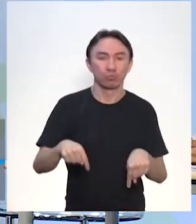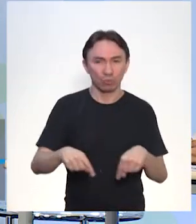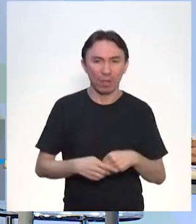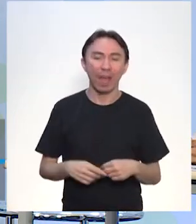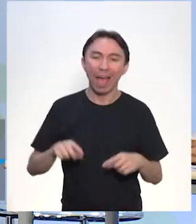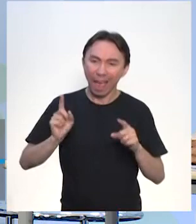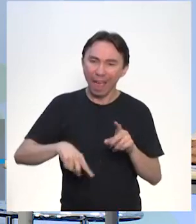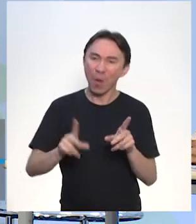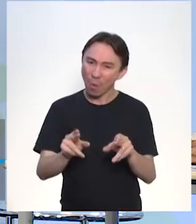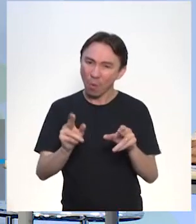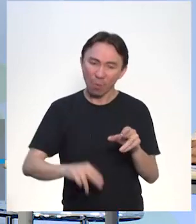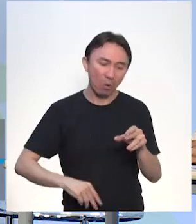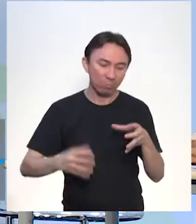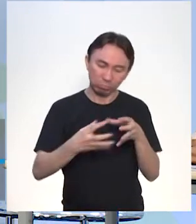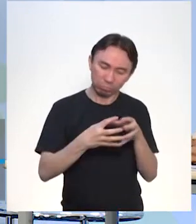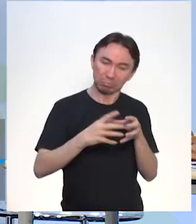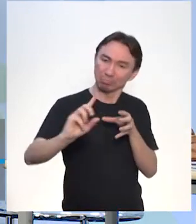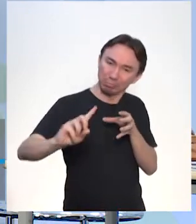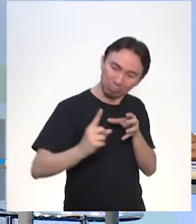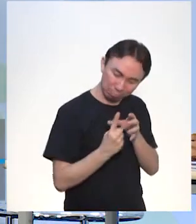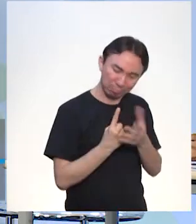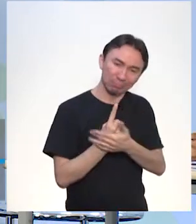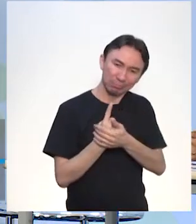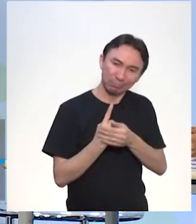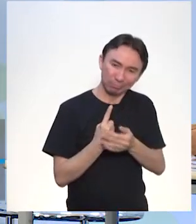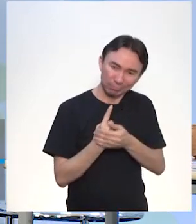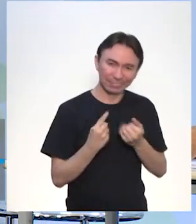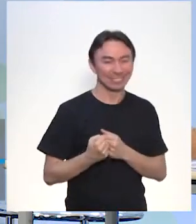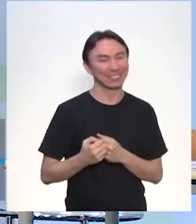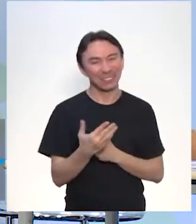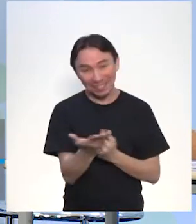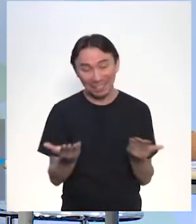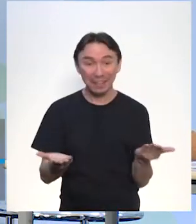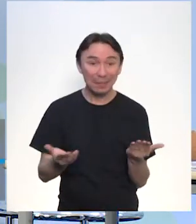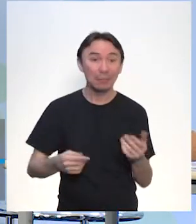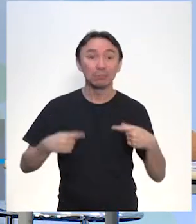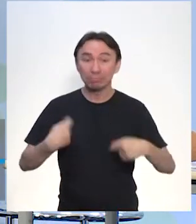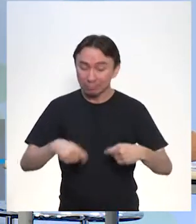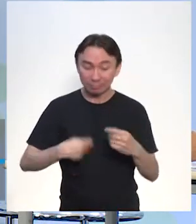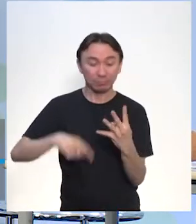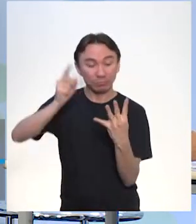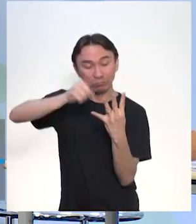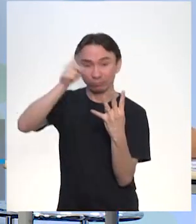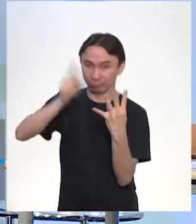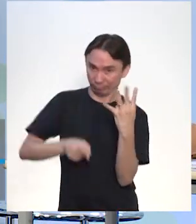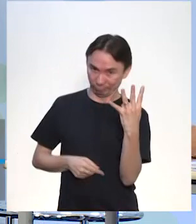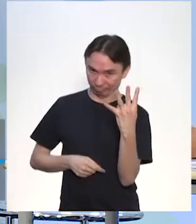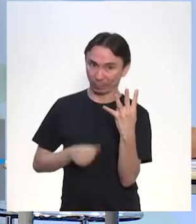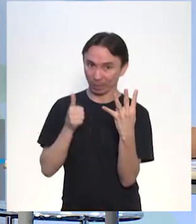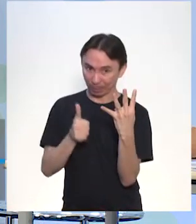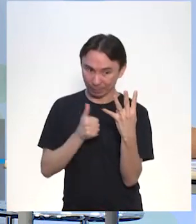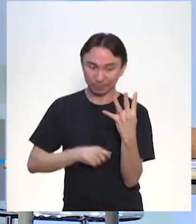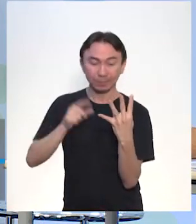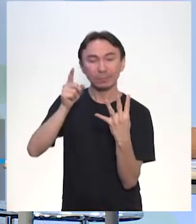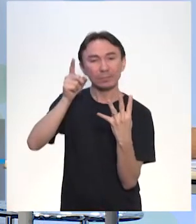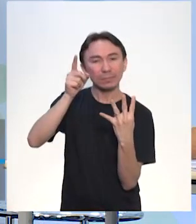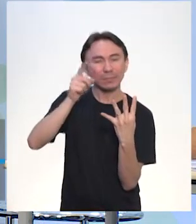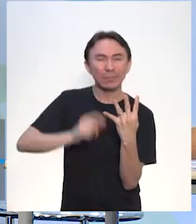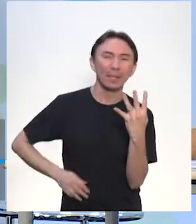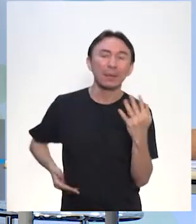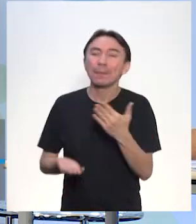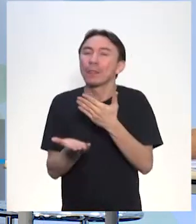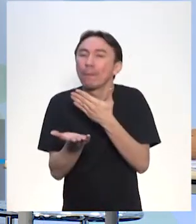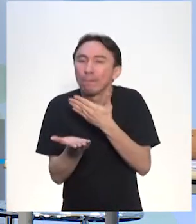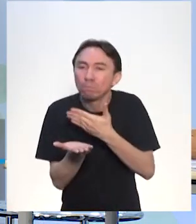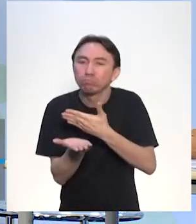Então, esses são os dois pilares, aprender a conviver e aprender a conhecer. E para a gente falar,